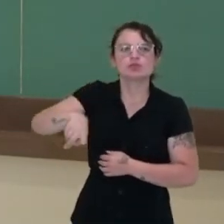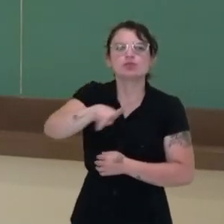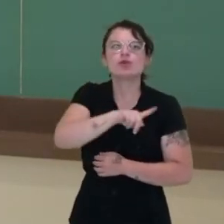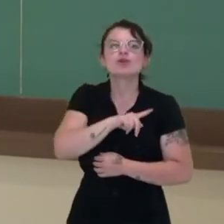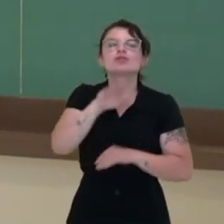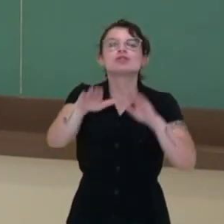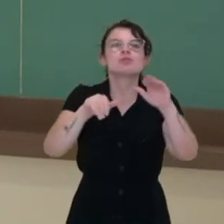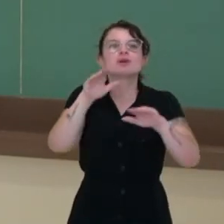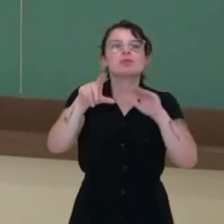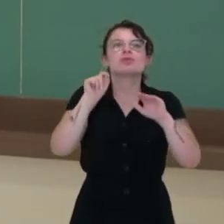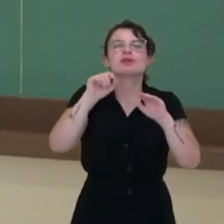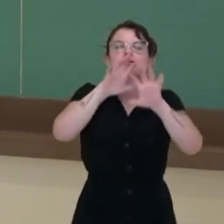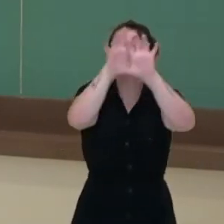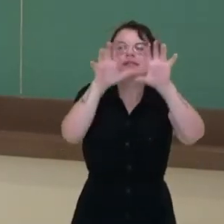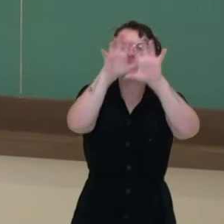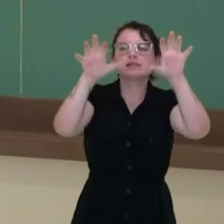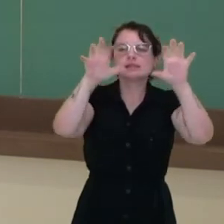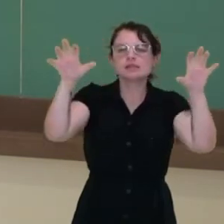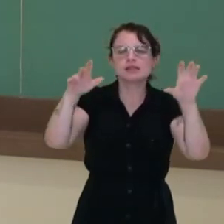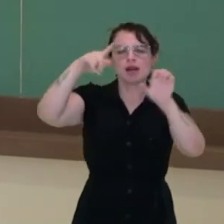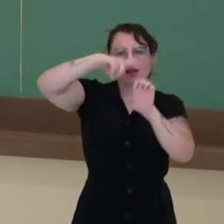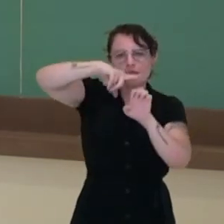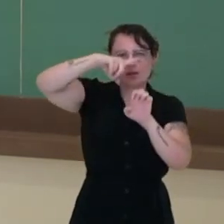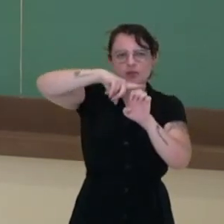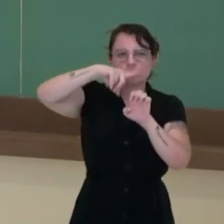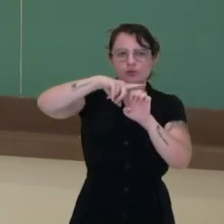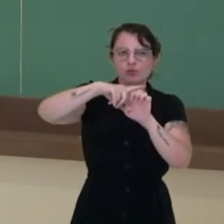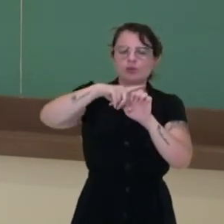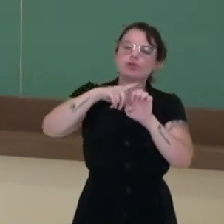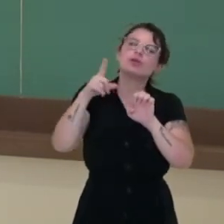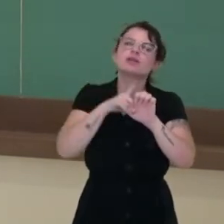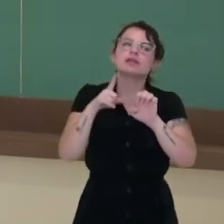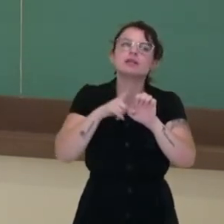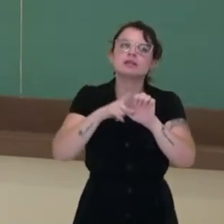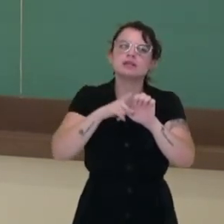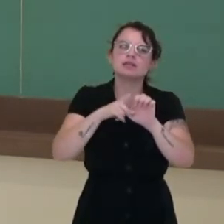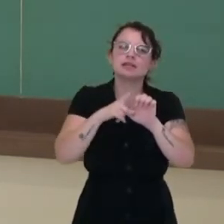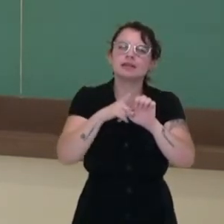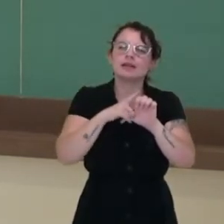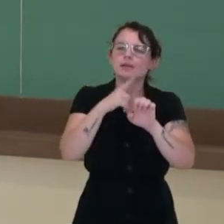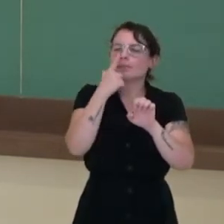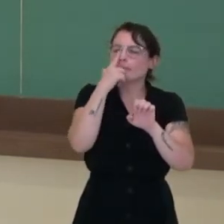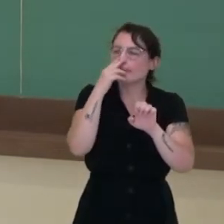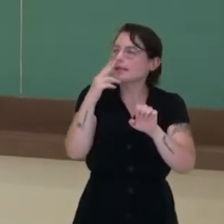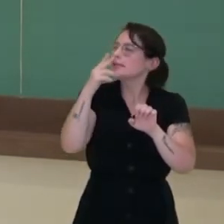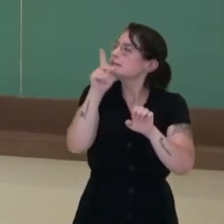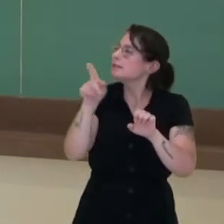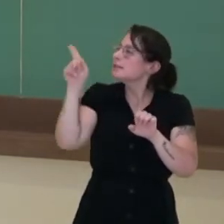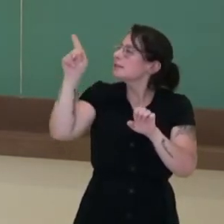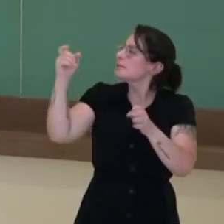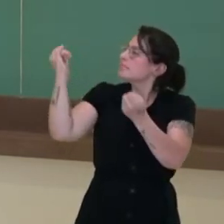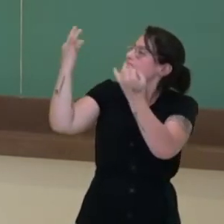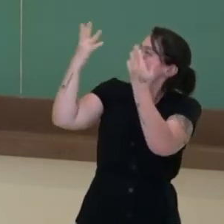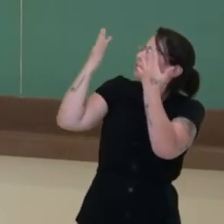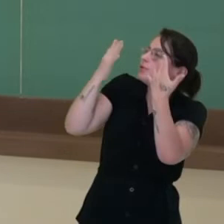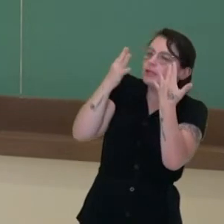a nuvem eletrônica, formando o retículo cristalino.